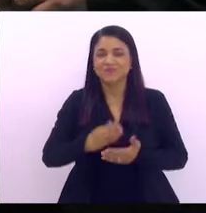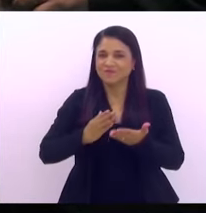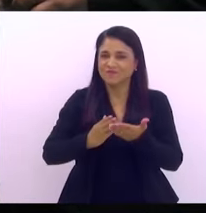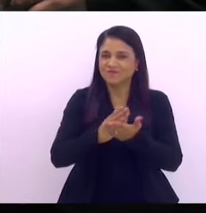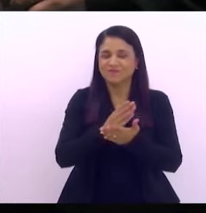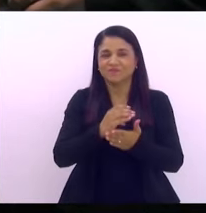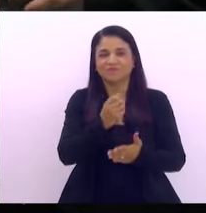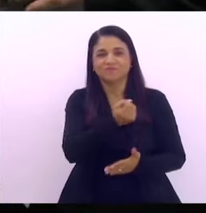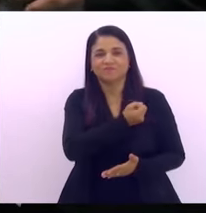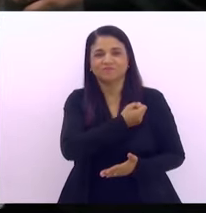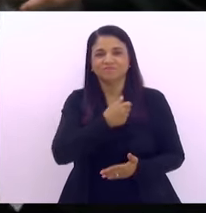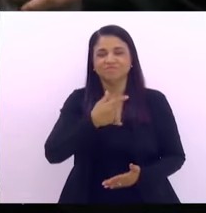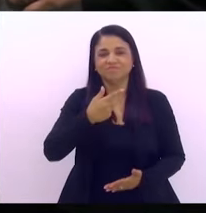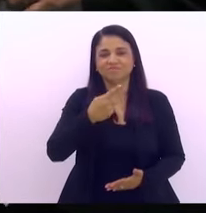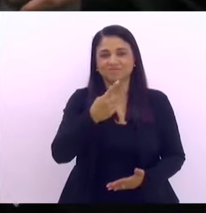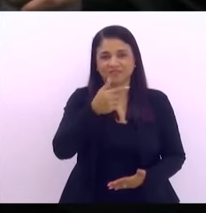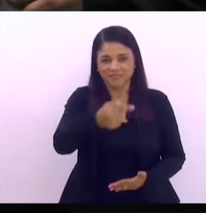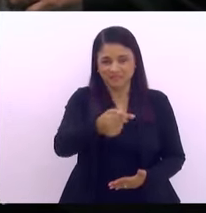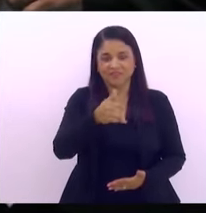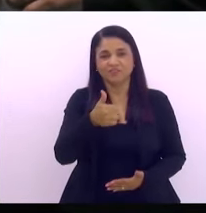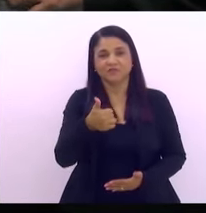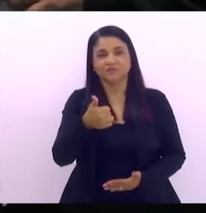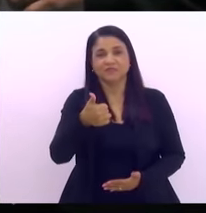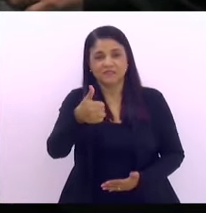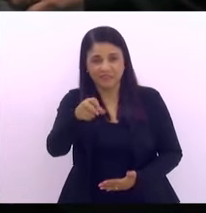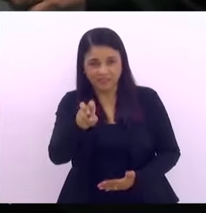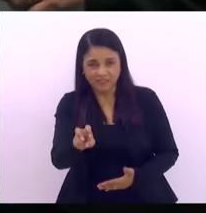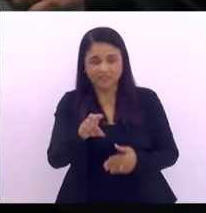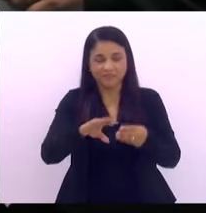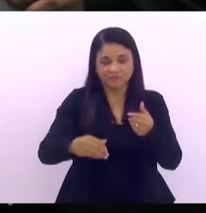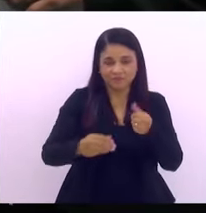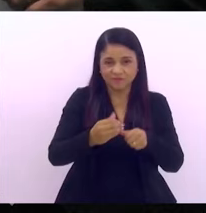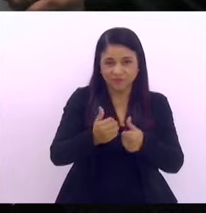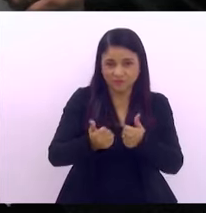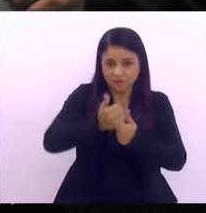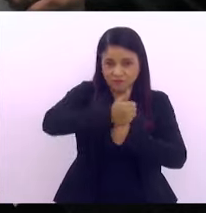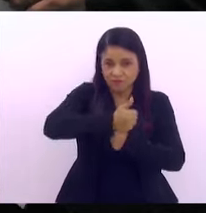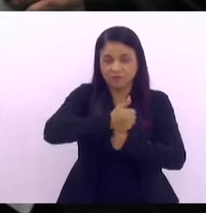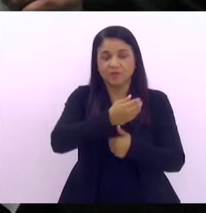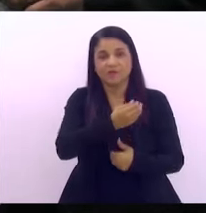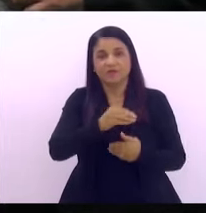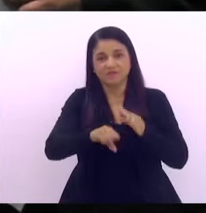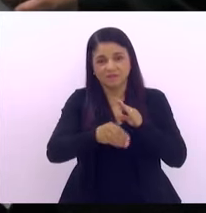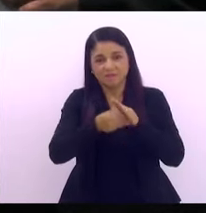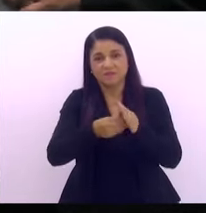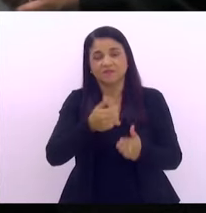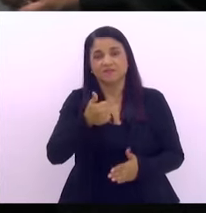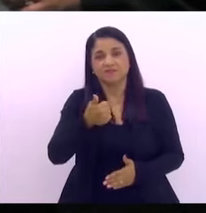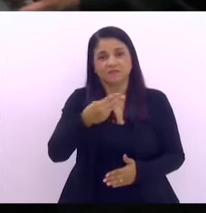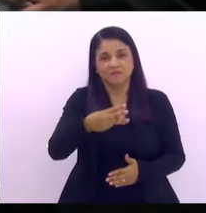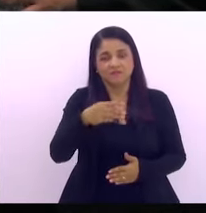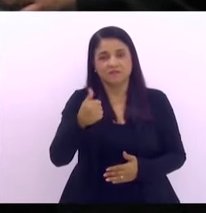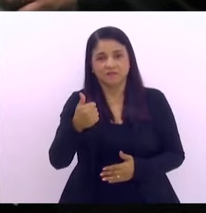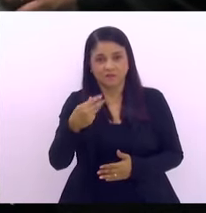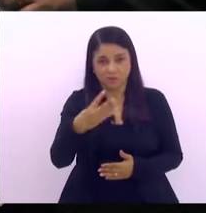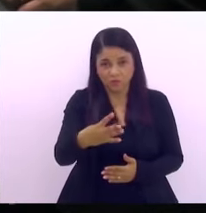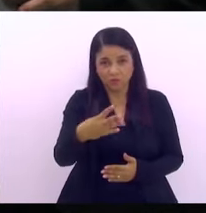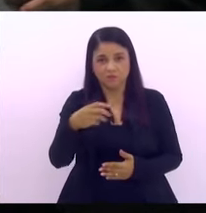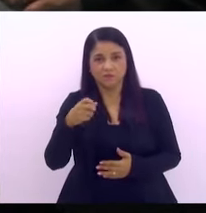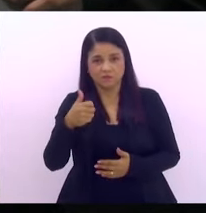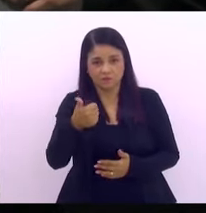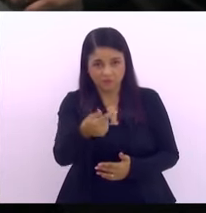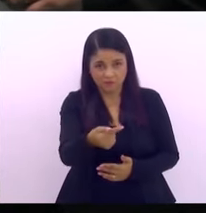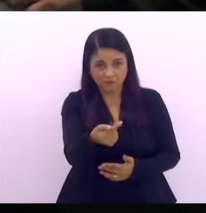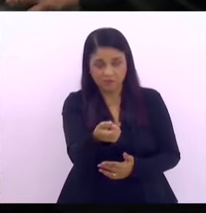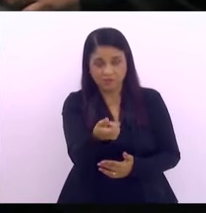Favorável às emendas número 7, 15, favorável com subemenda às emendas 13, 14 e 16, prejudicadas as